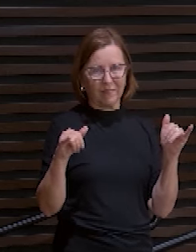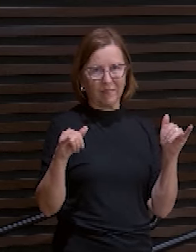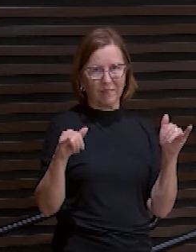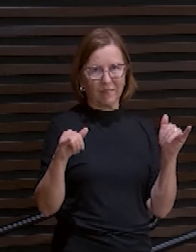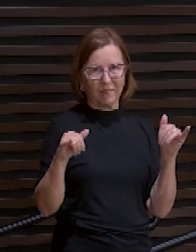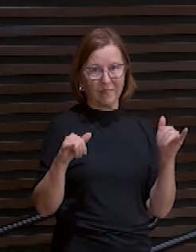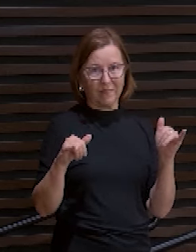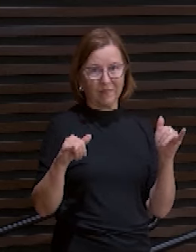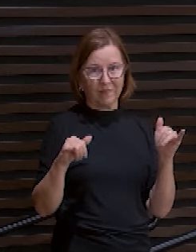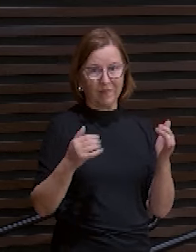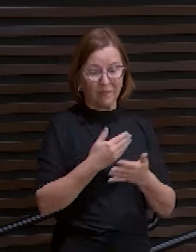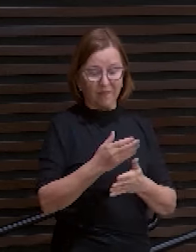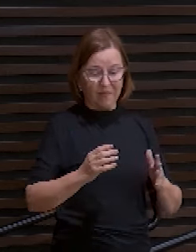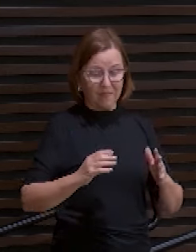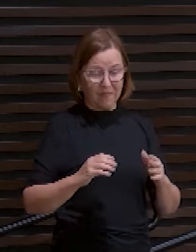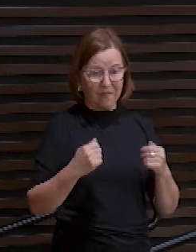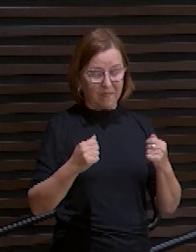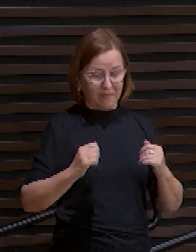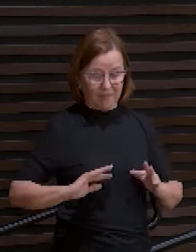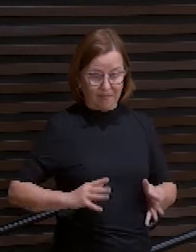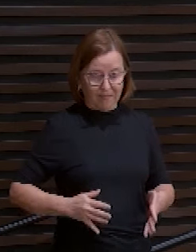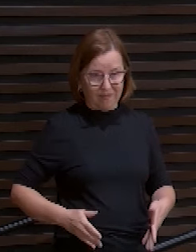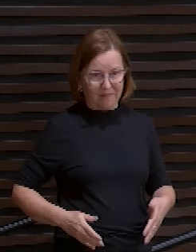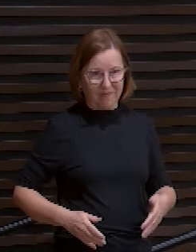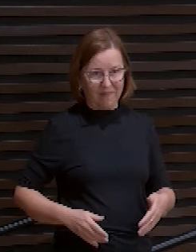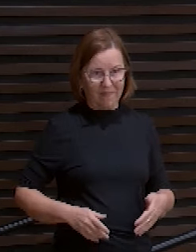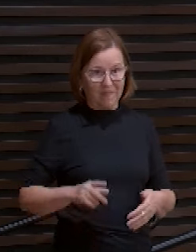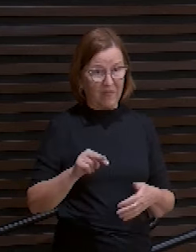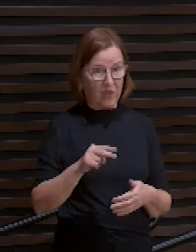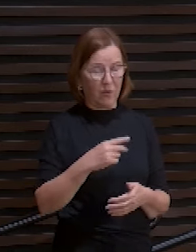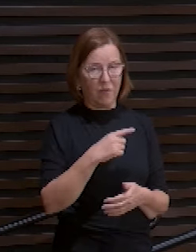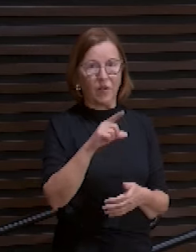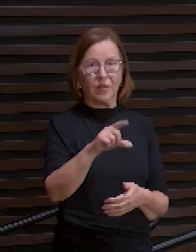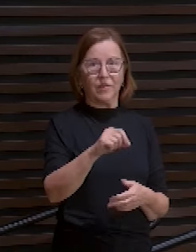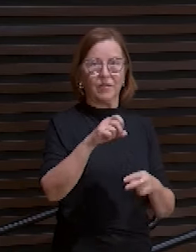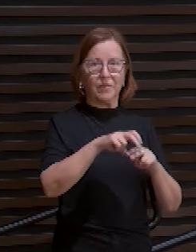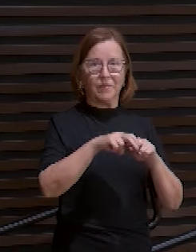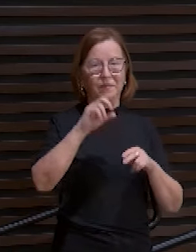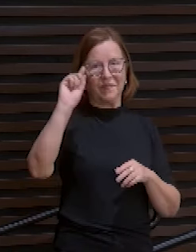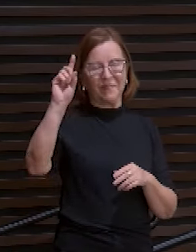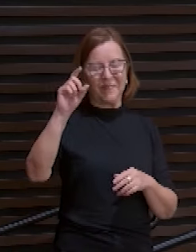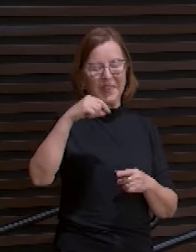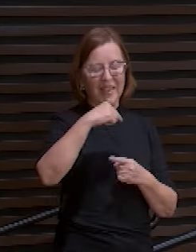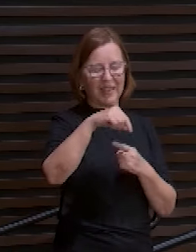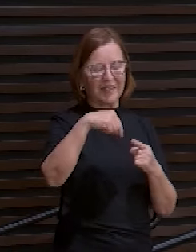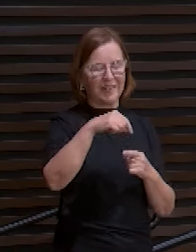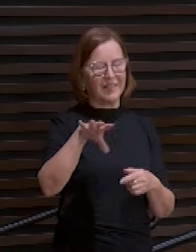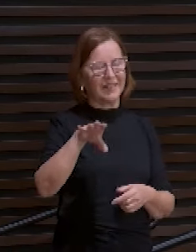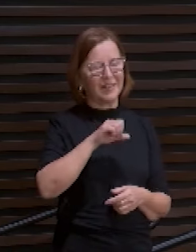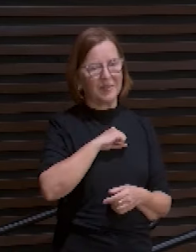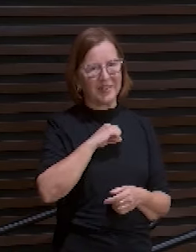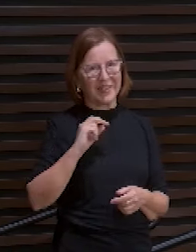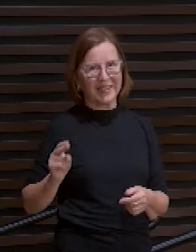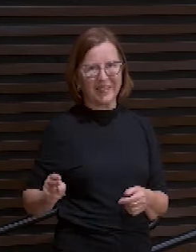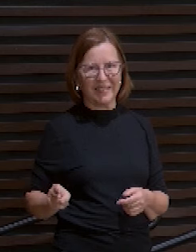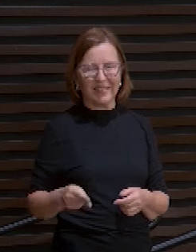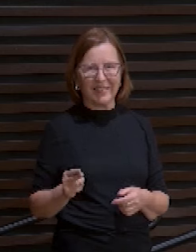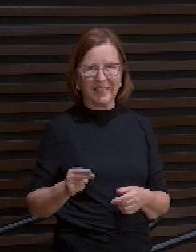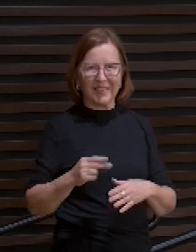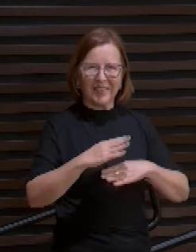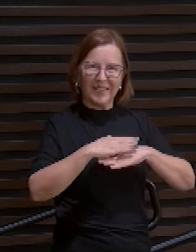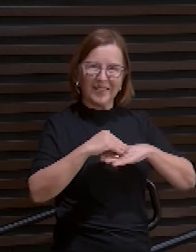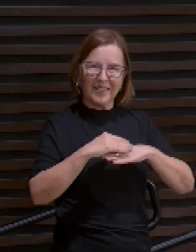pois como eleitos de Deus Santos e amados de eternos afetos